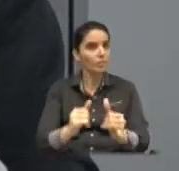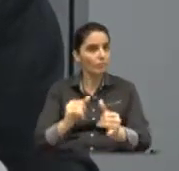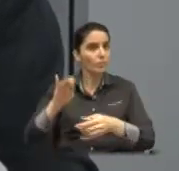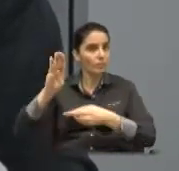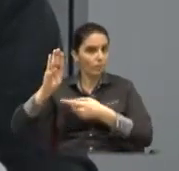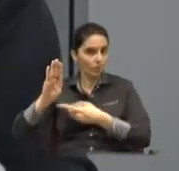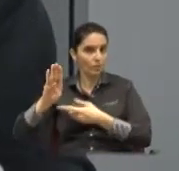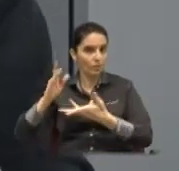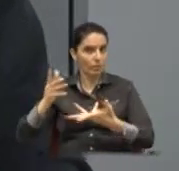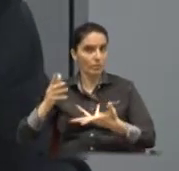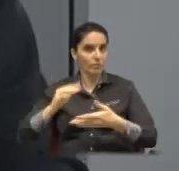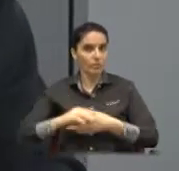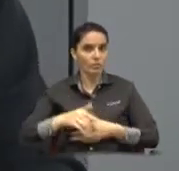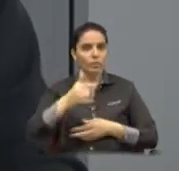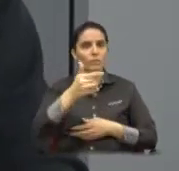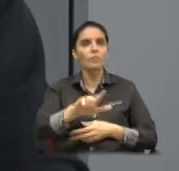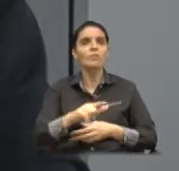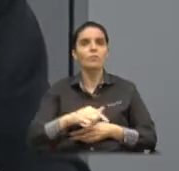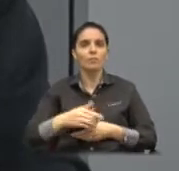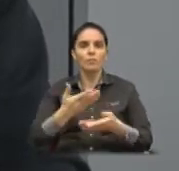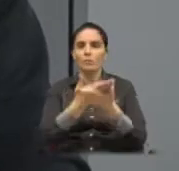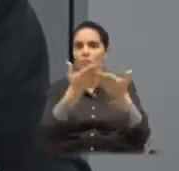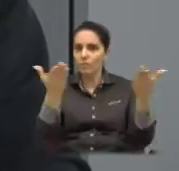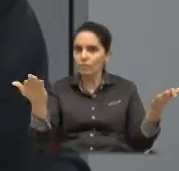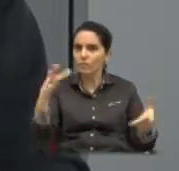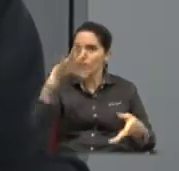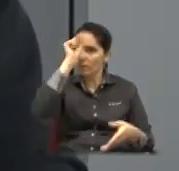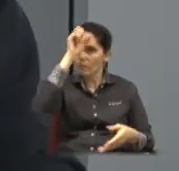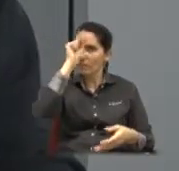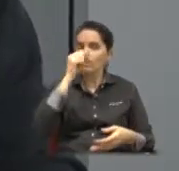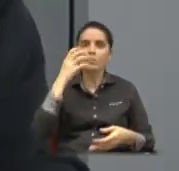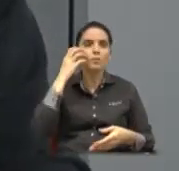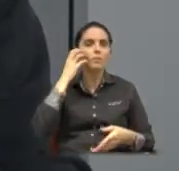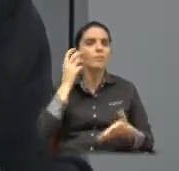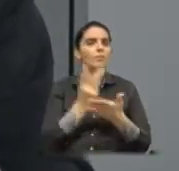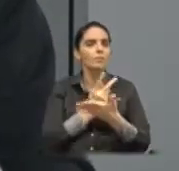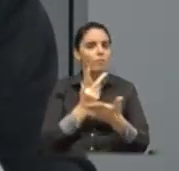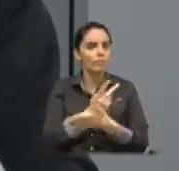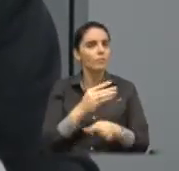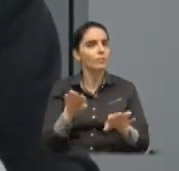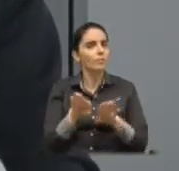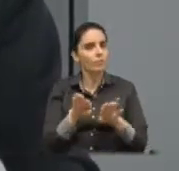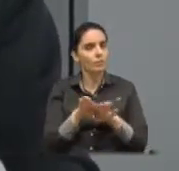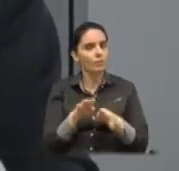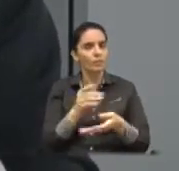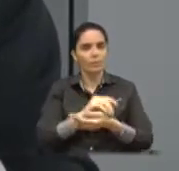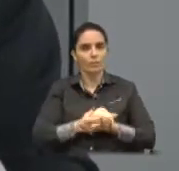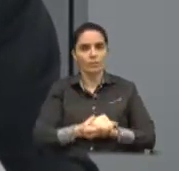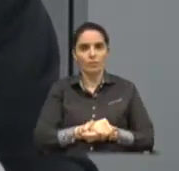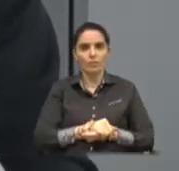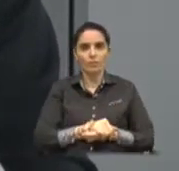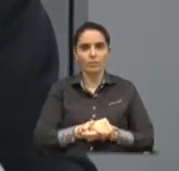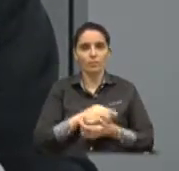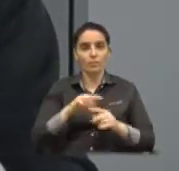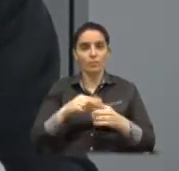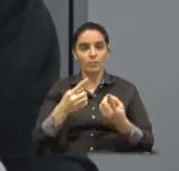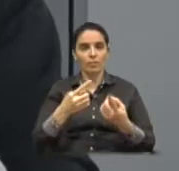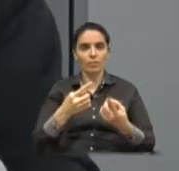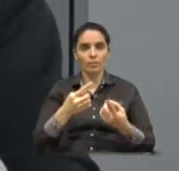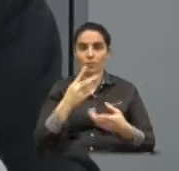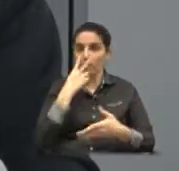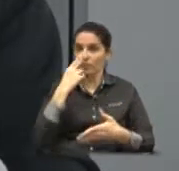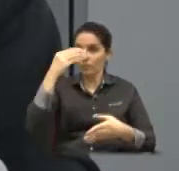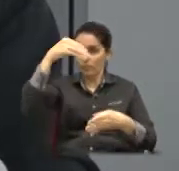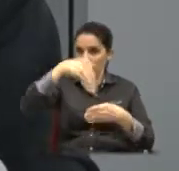Agora, isso, mais uma vez, serve de aprendizado para nós todos. Eu errei também, né? Mas para a gente aprender a votar, para a gente